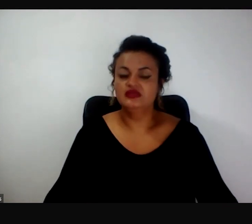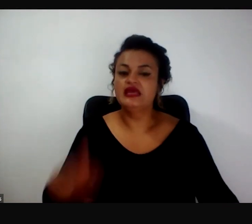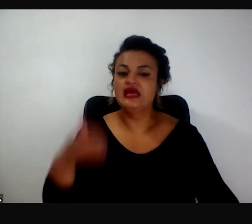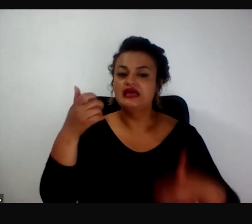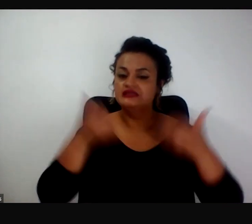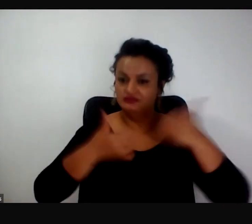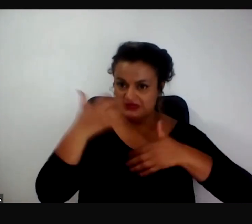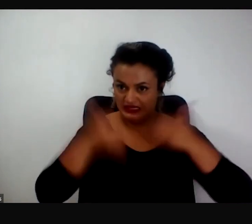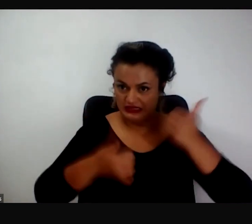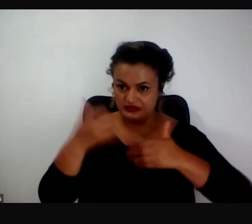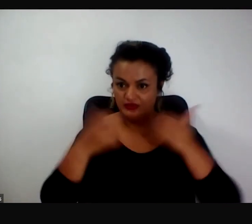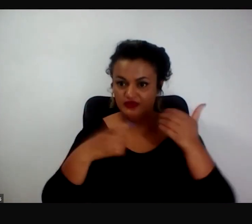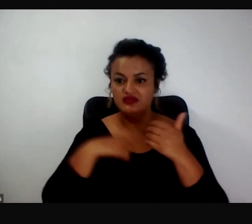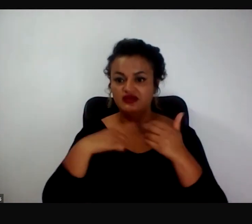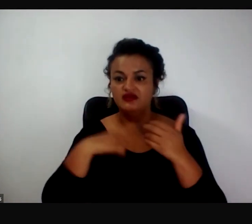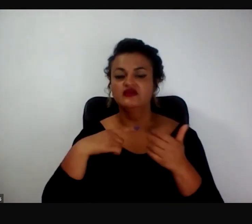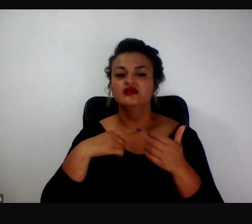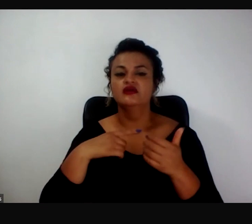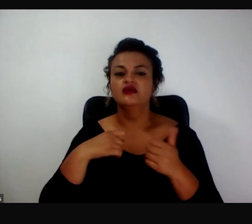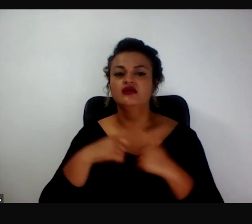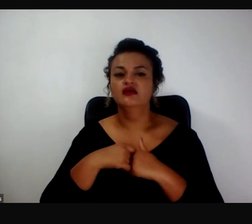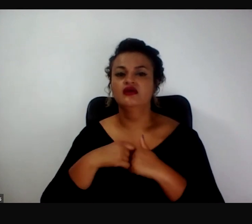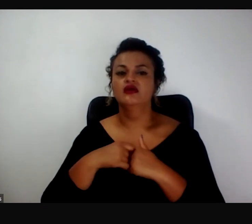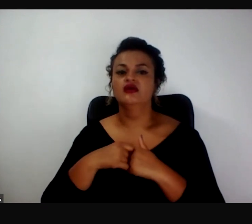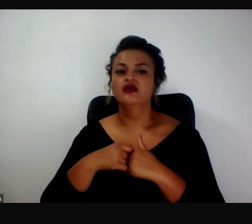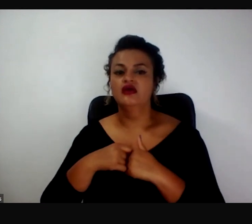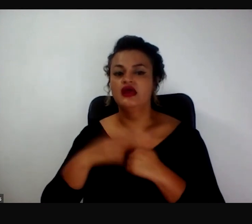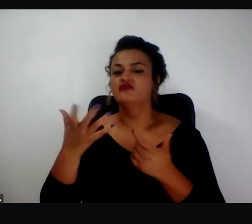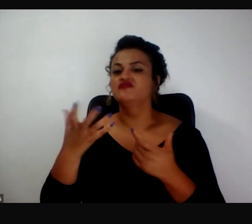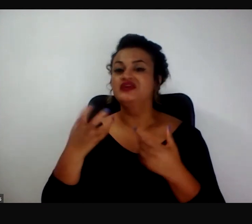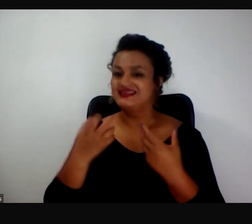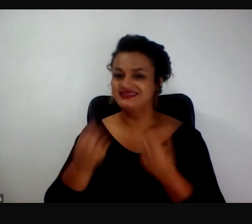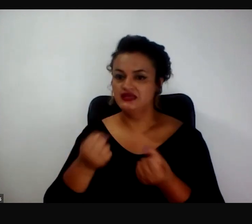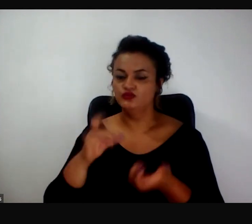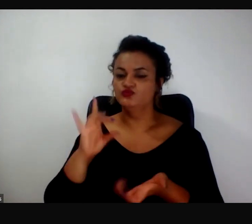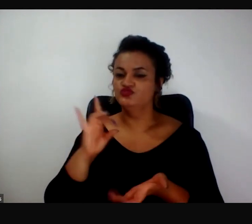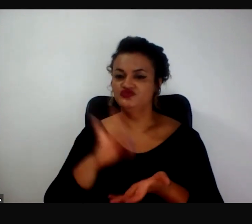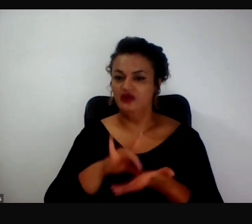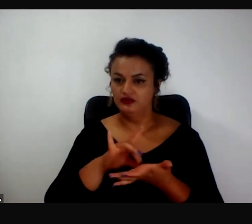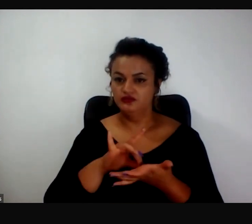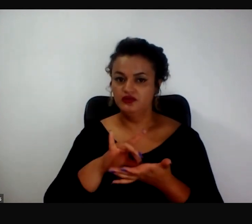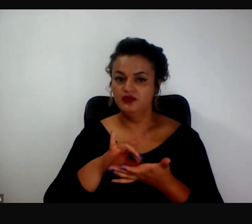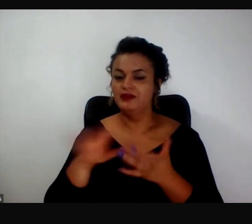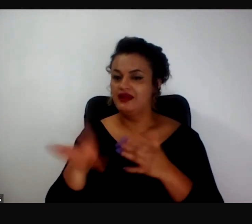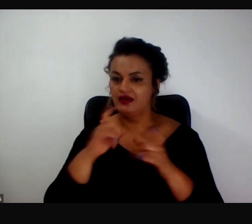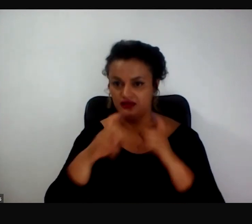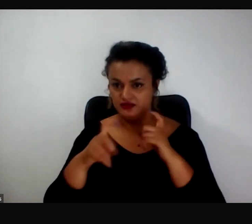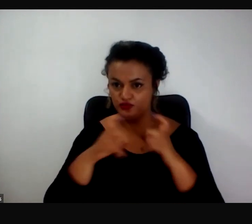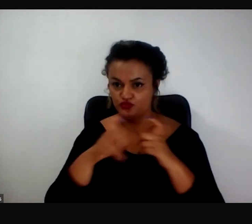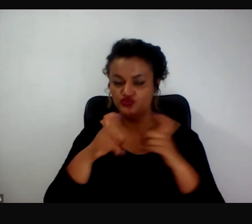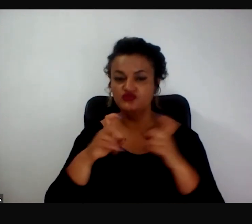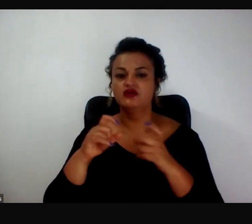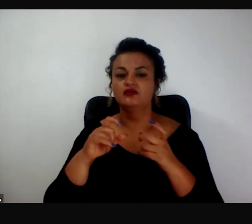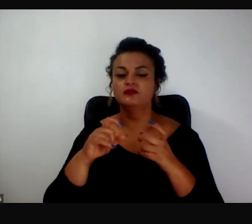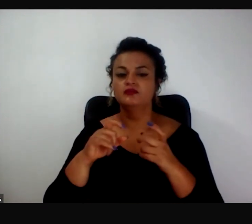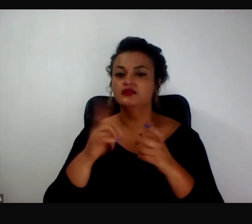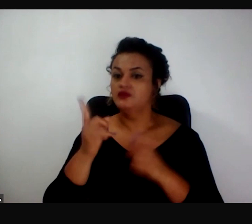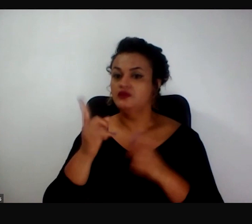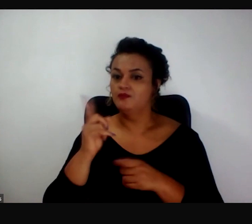foi nem aceitado finalmente pelo Executivo, não se atreviu